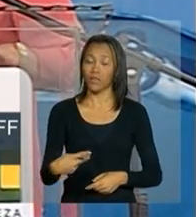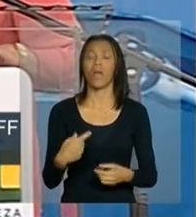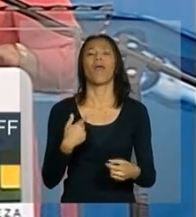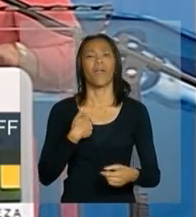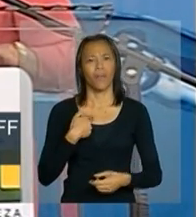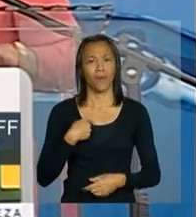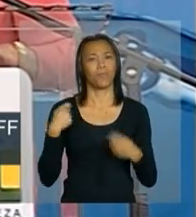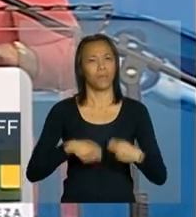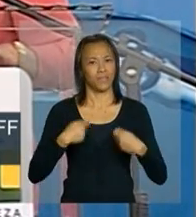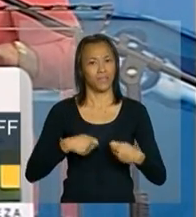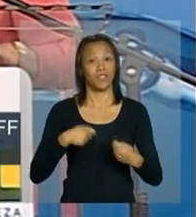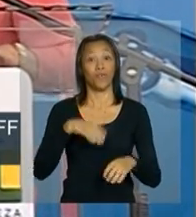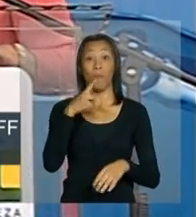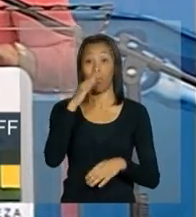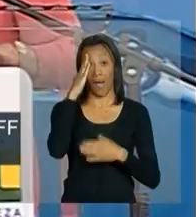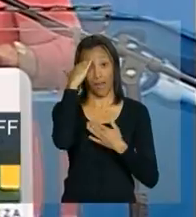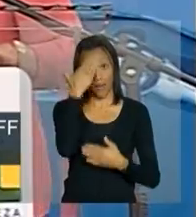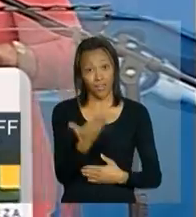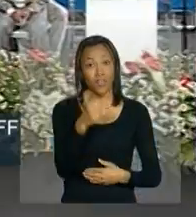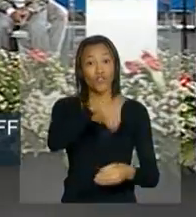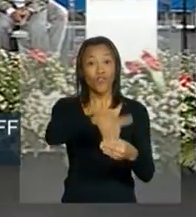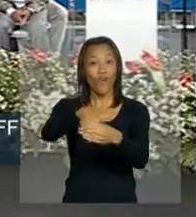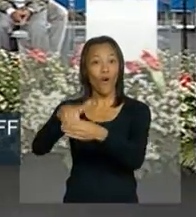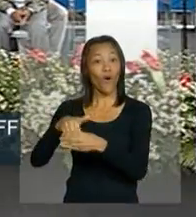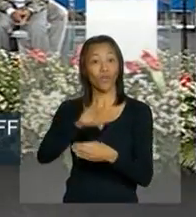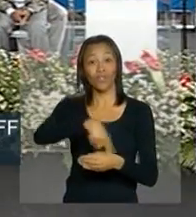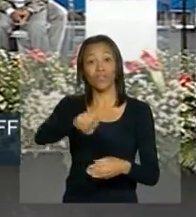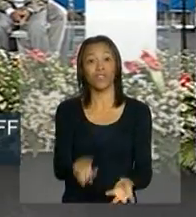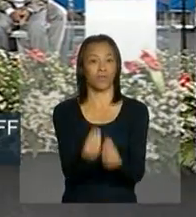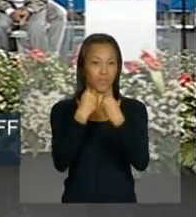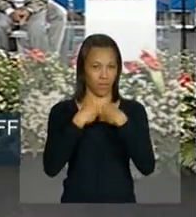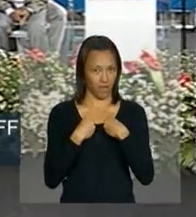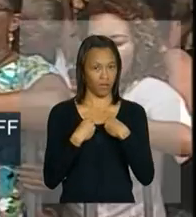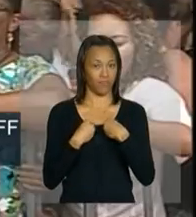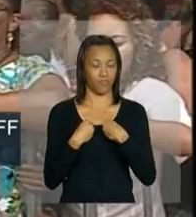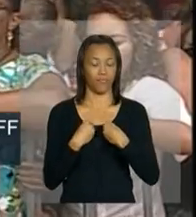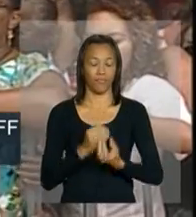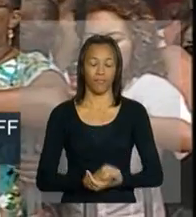devo muito aos votos que vocês me deram na eleição.